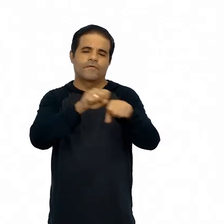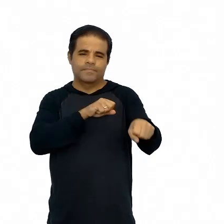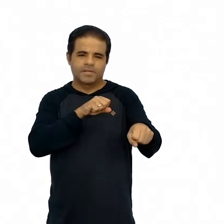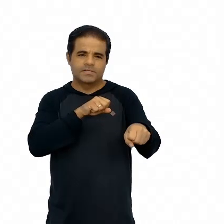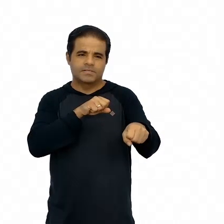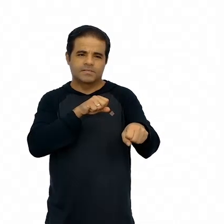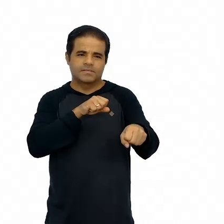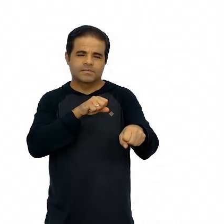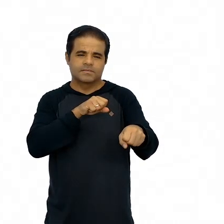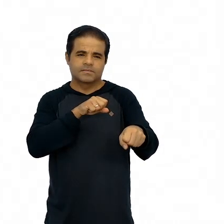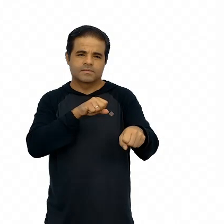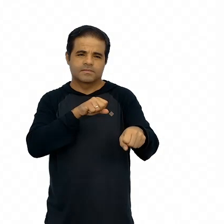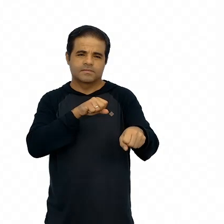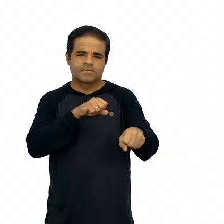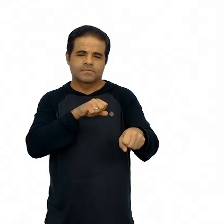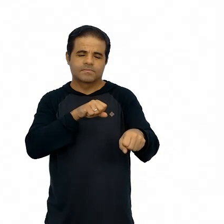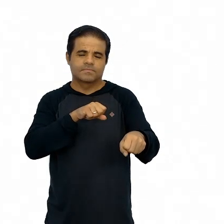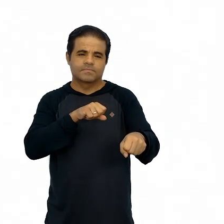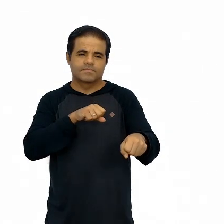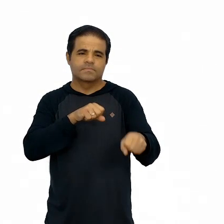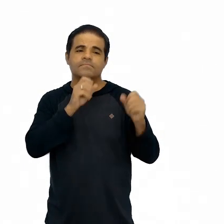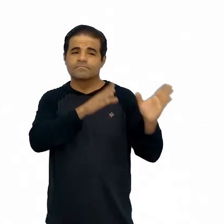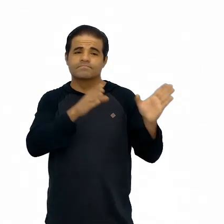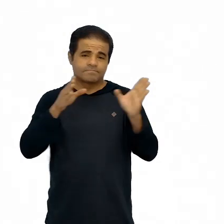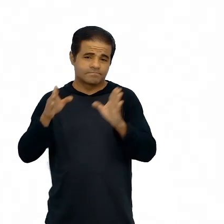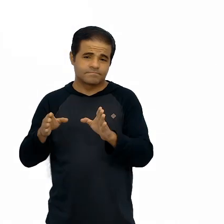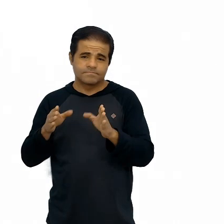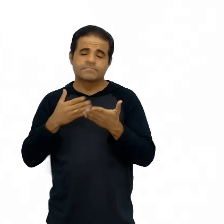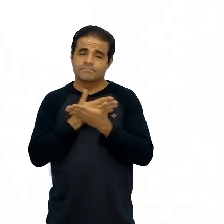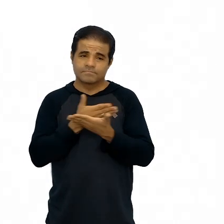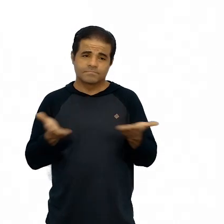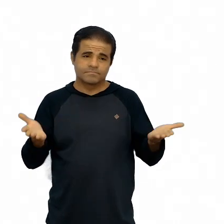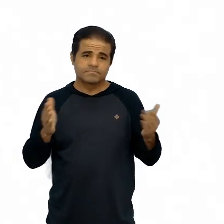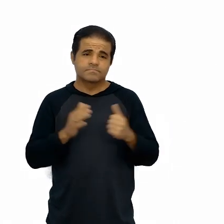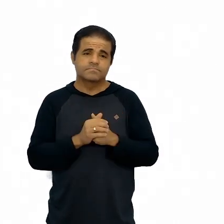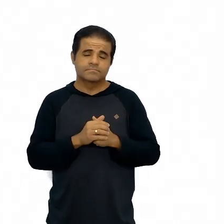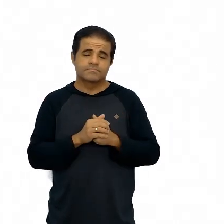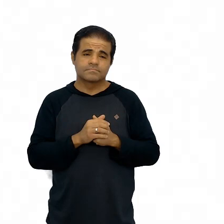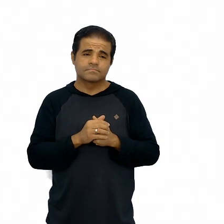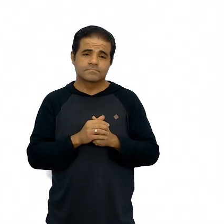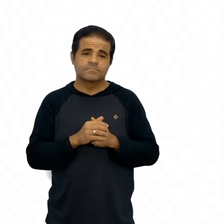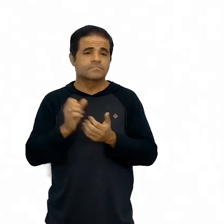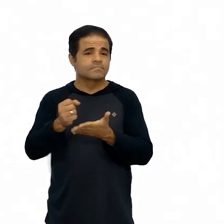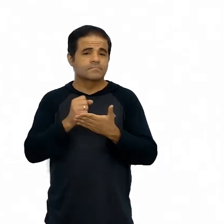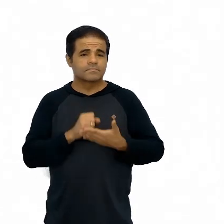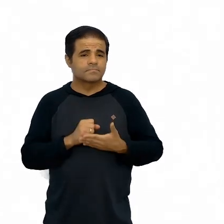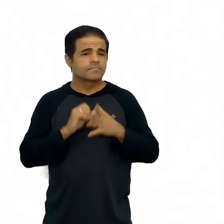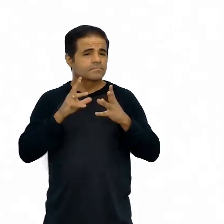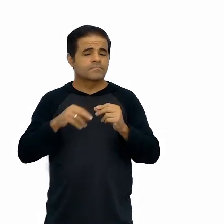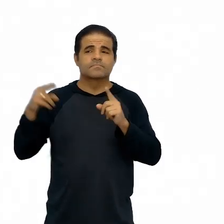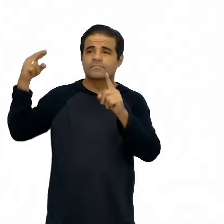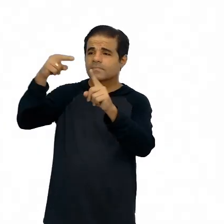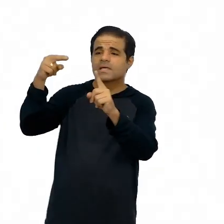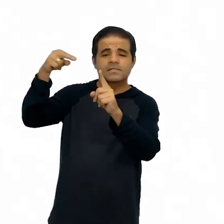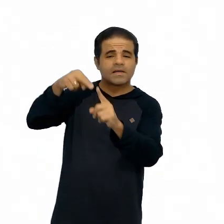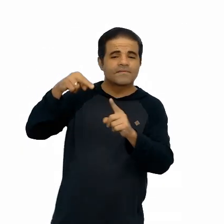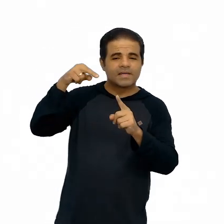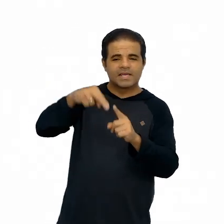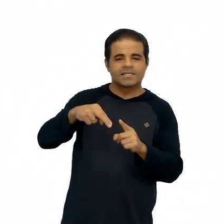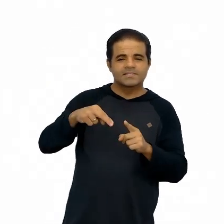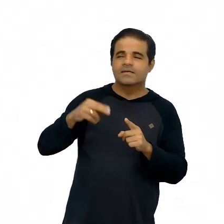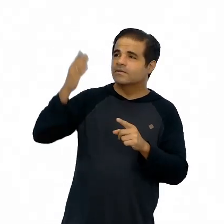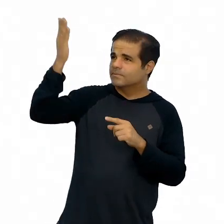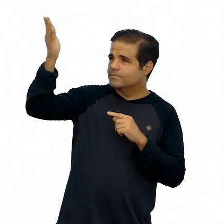formação de etapa, né, de vocês, e trazemos aí todas as nossas